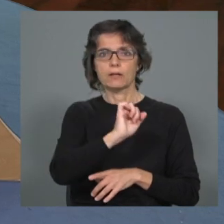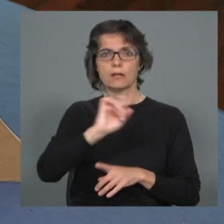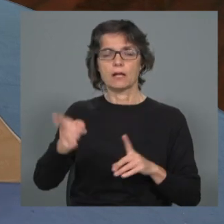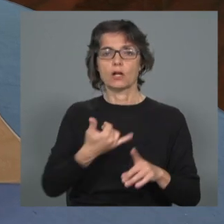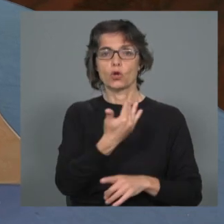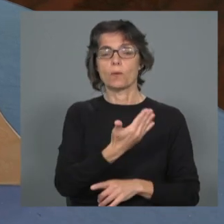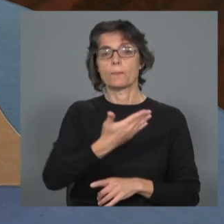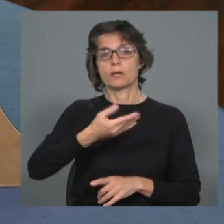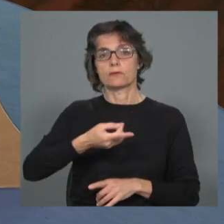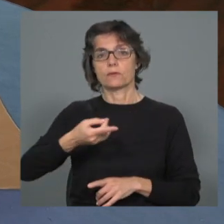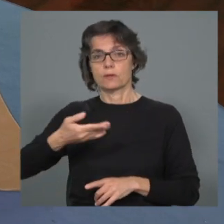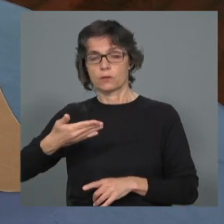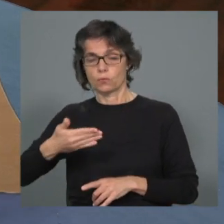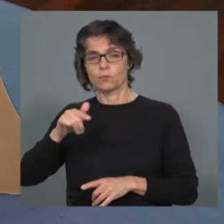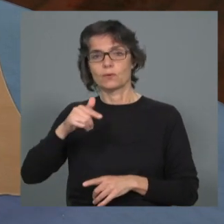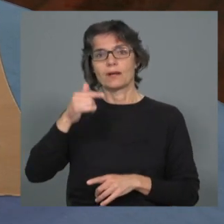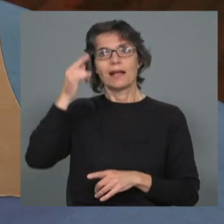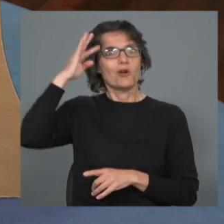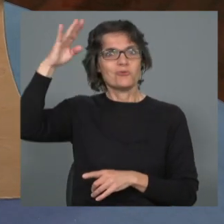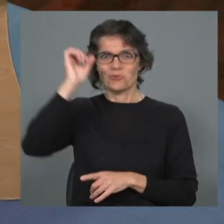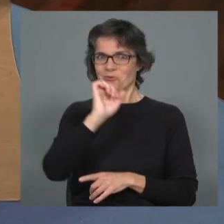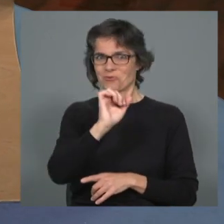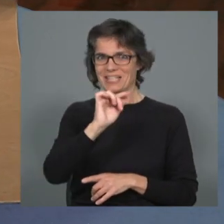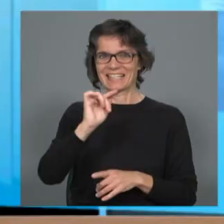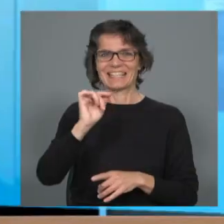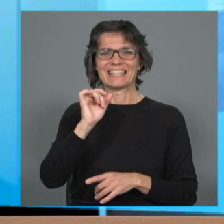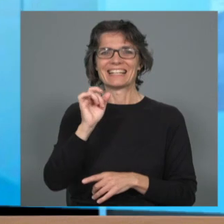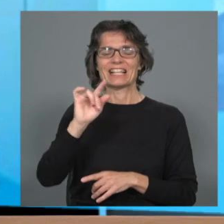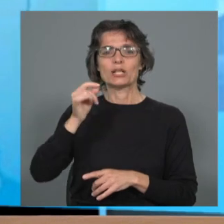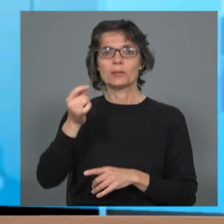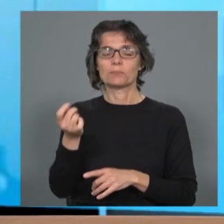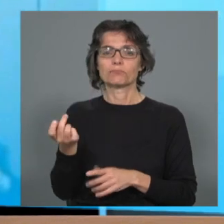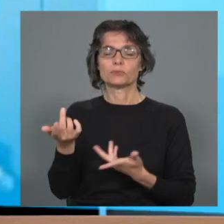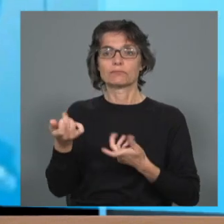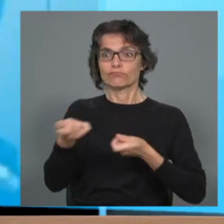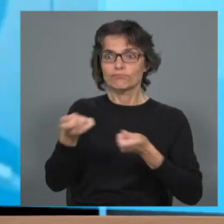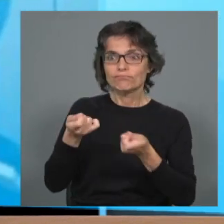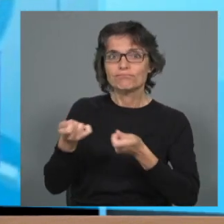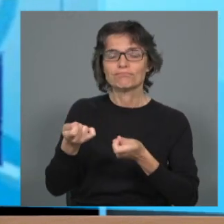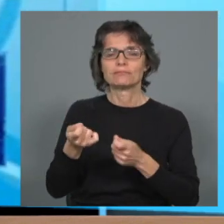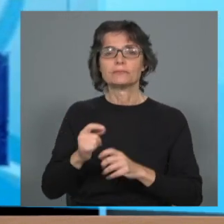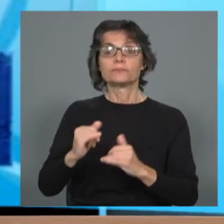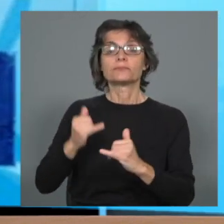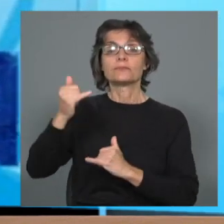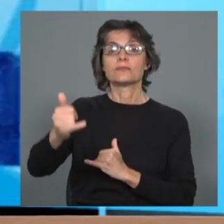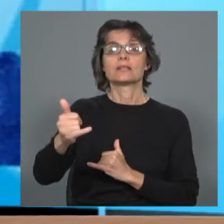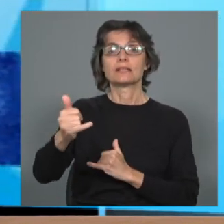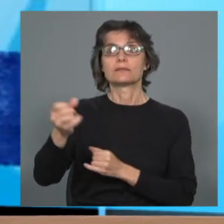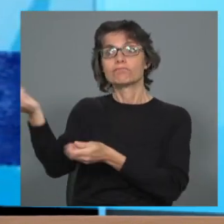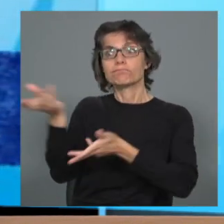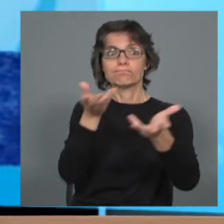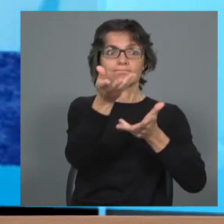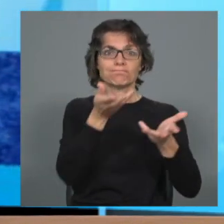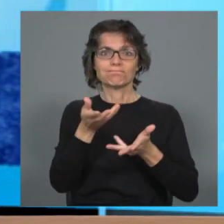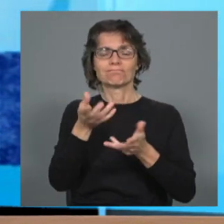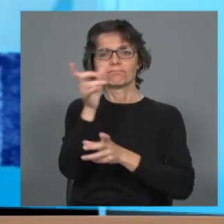91, quem sonhou, quem fez acontecer. Depois convidou uma